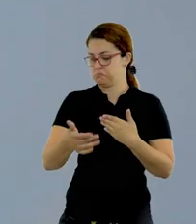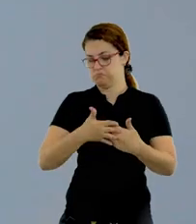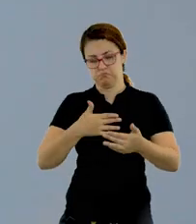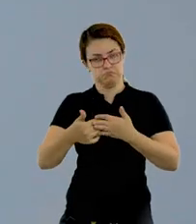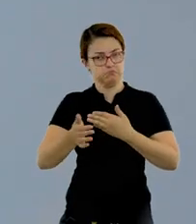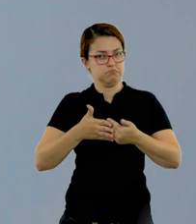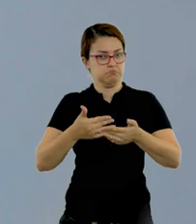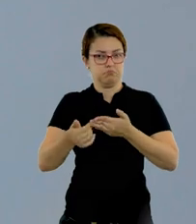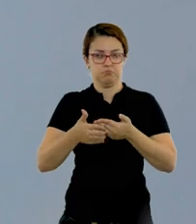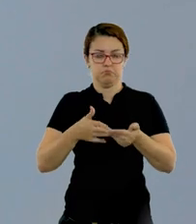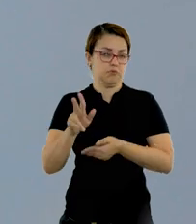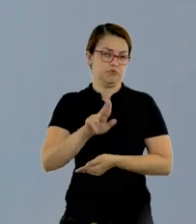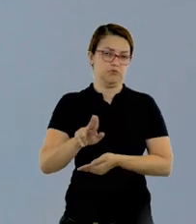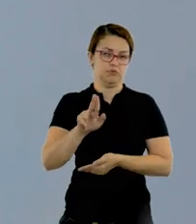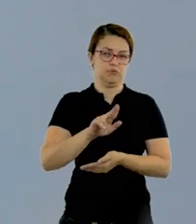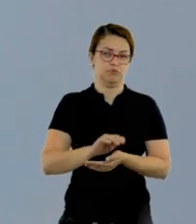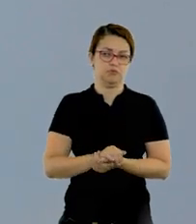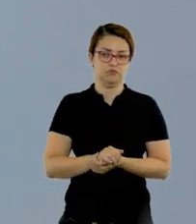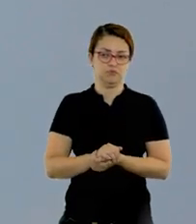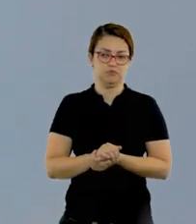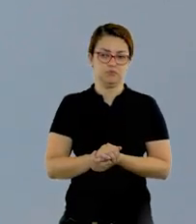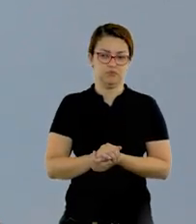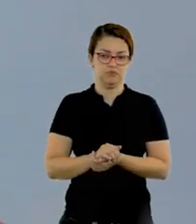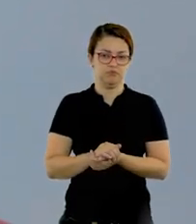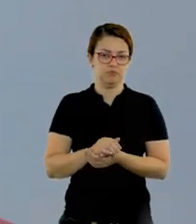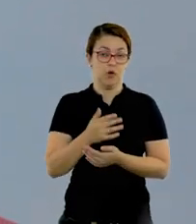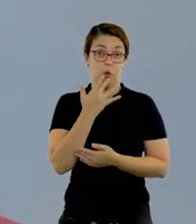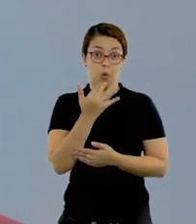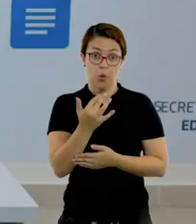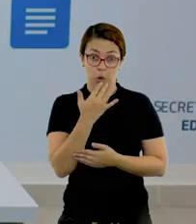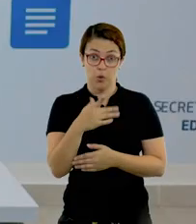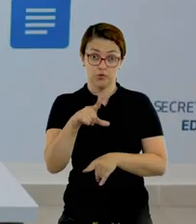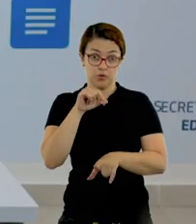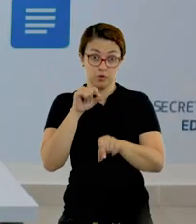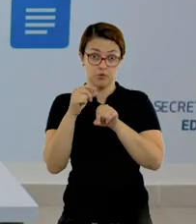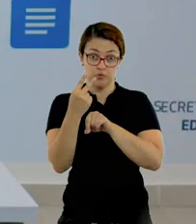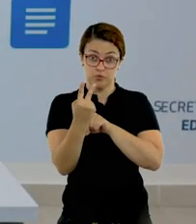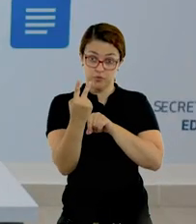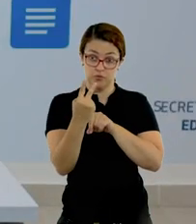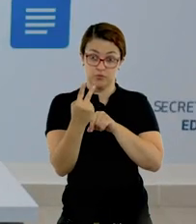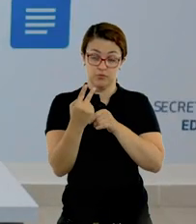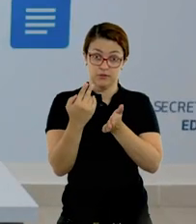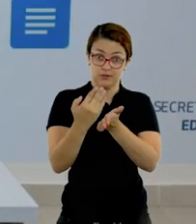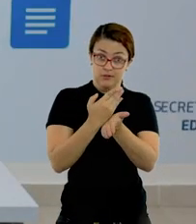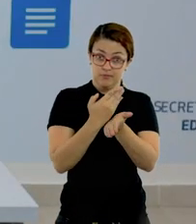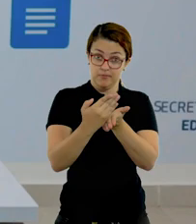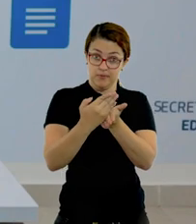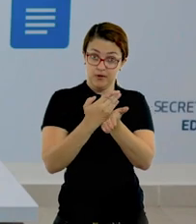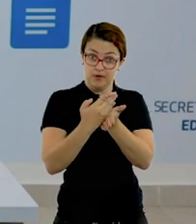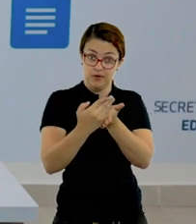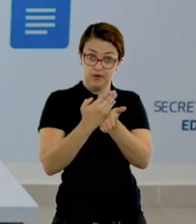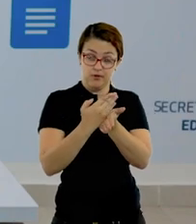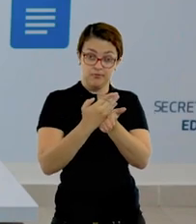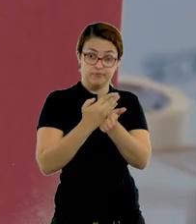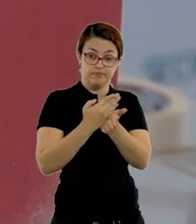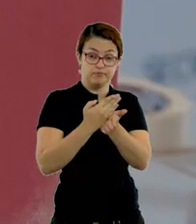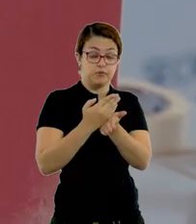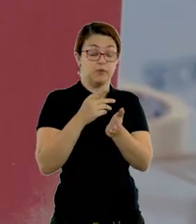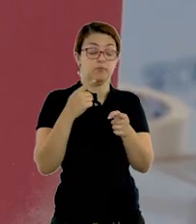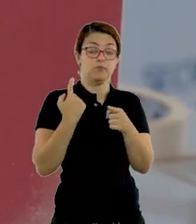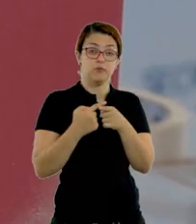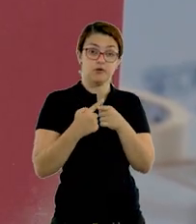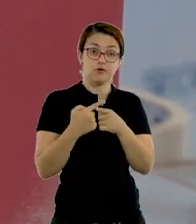qualquer tipo de papel, tudo bem? Eu coloquei duas cores para separar os dois lados, porque são dois jogadores, não dá para